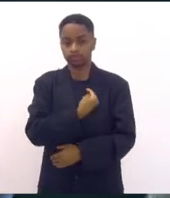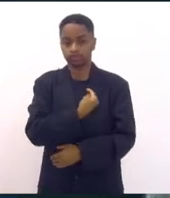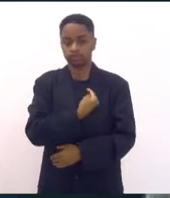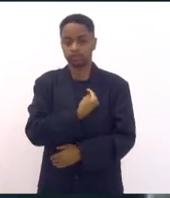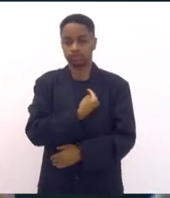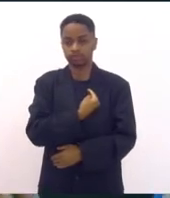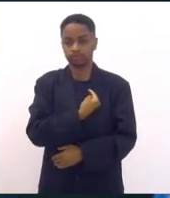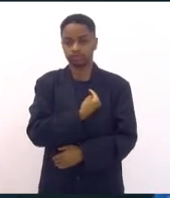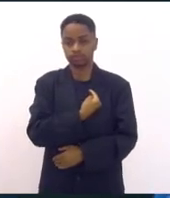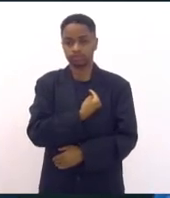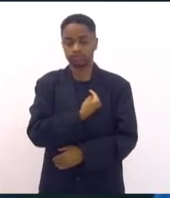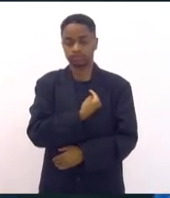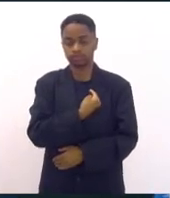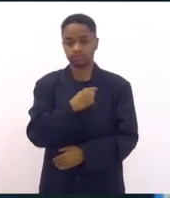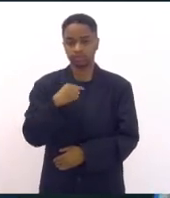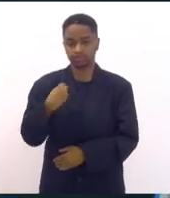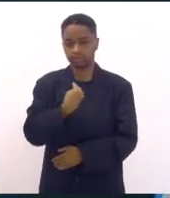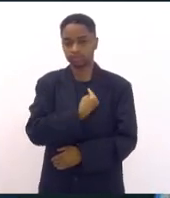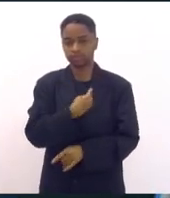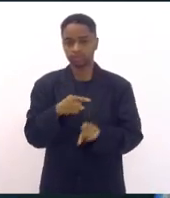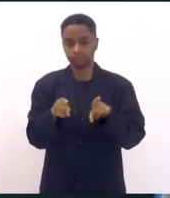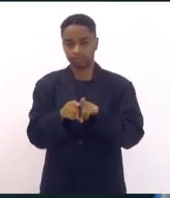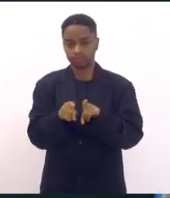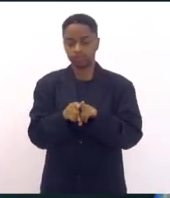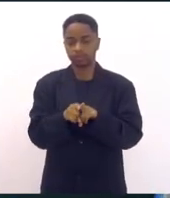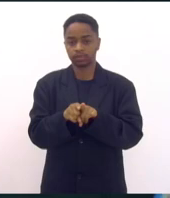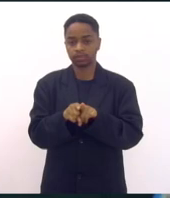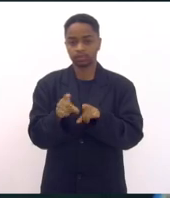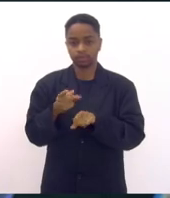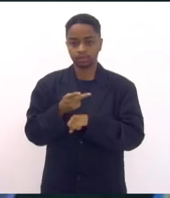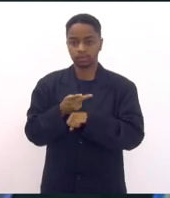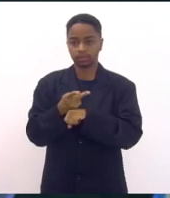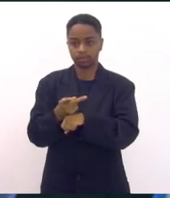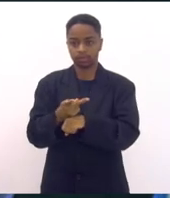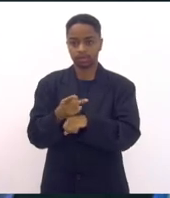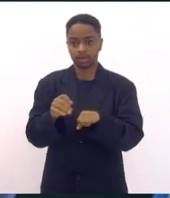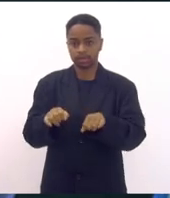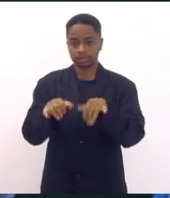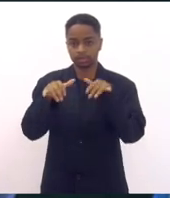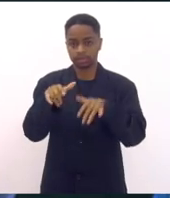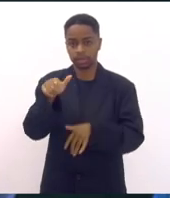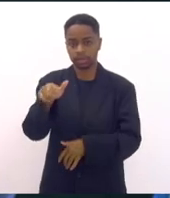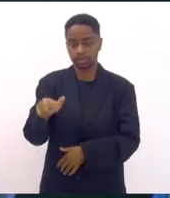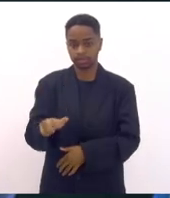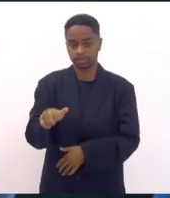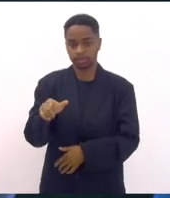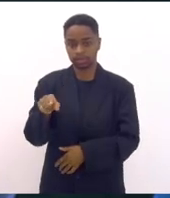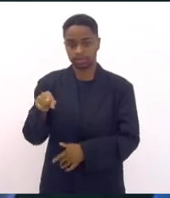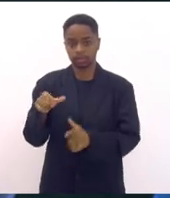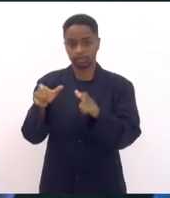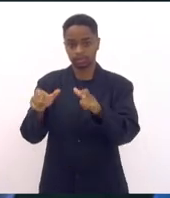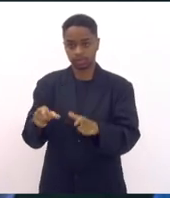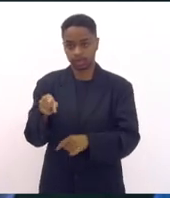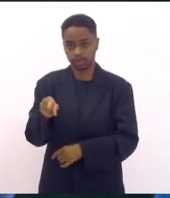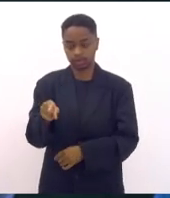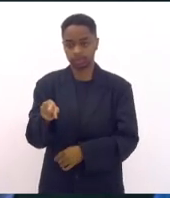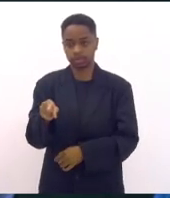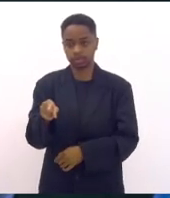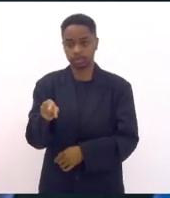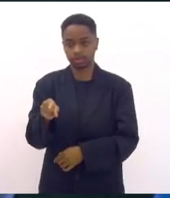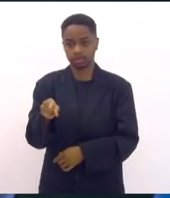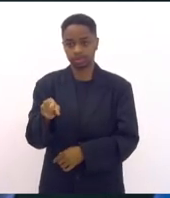vamos nós vamos também recorrer à nossa Assembleia local para que a